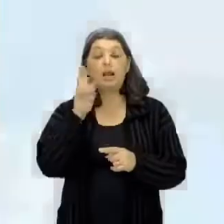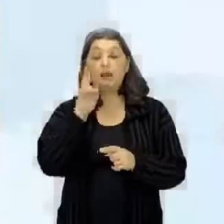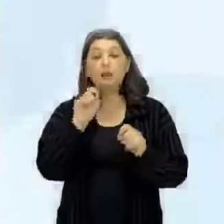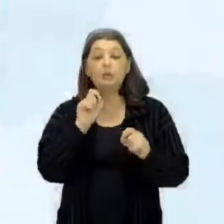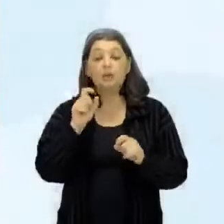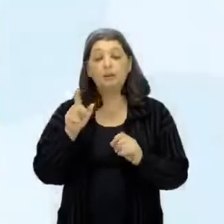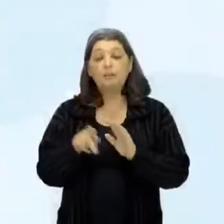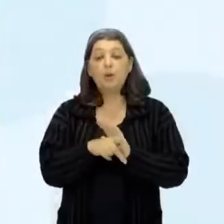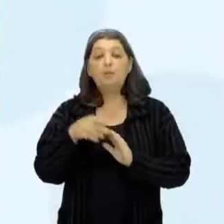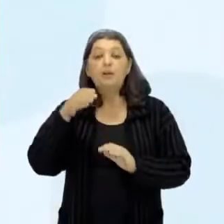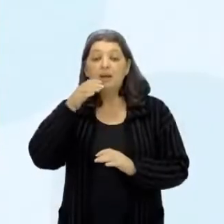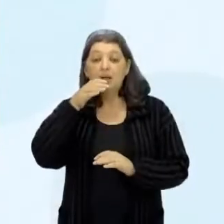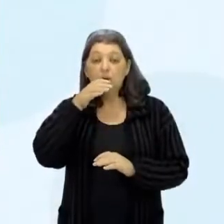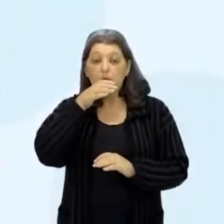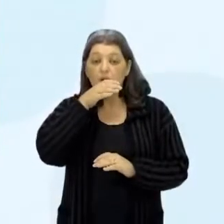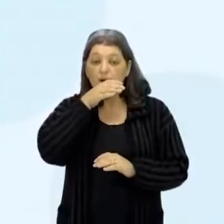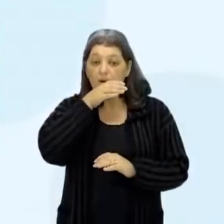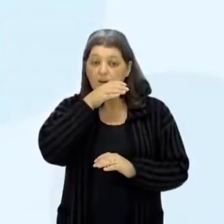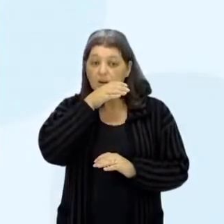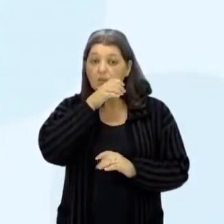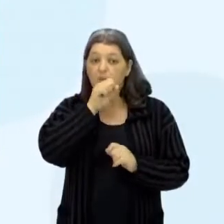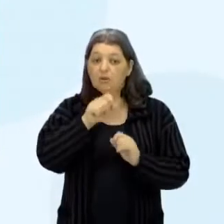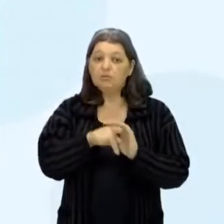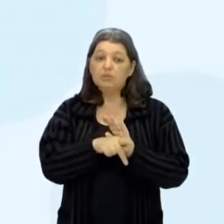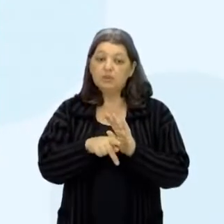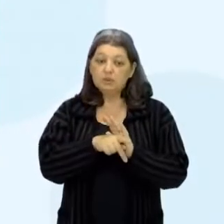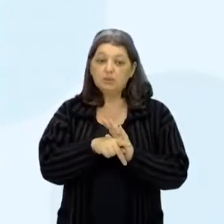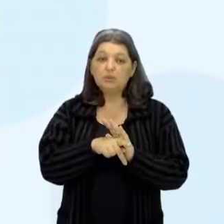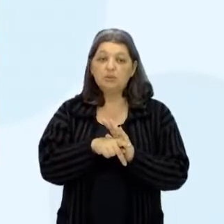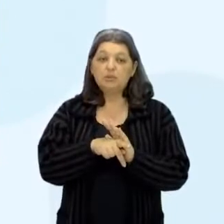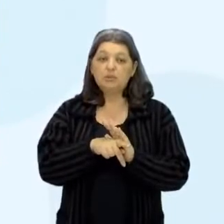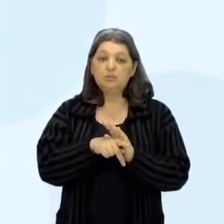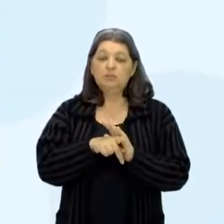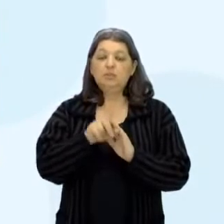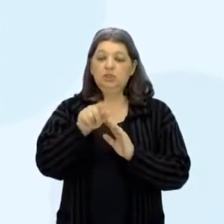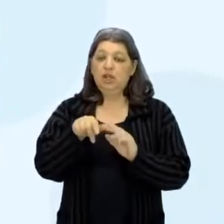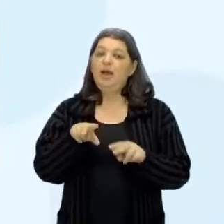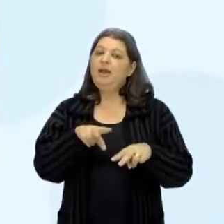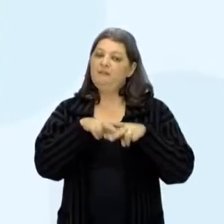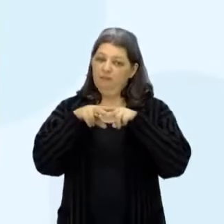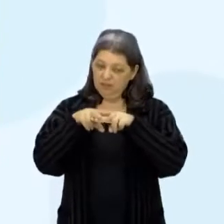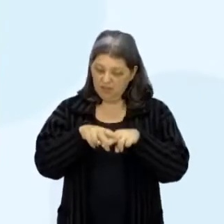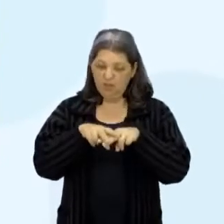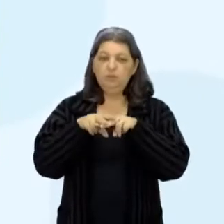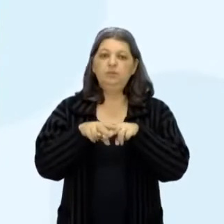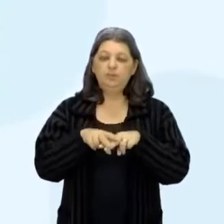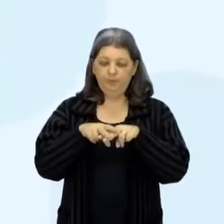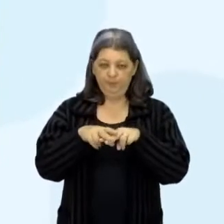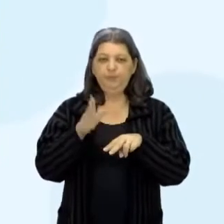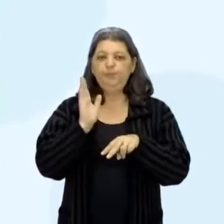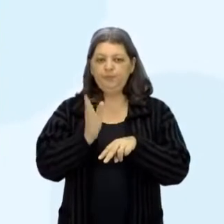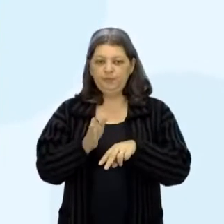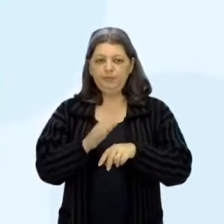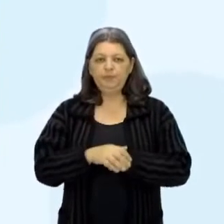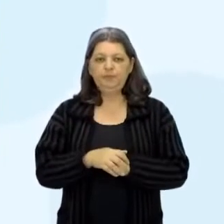pode se propagar. Já é uma revisão isso aqui, né? Ele pode se